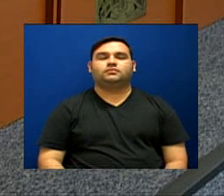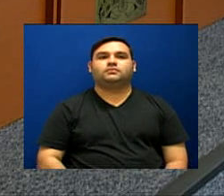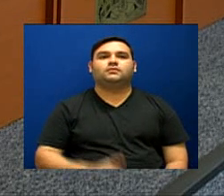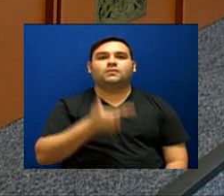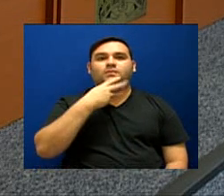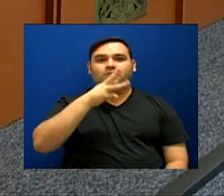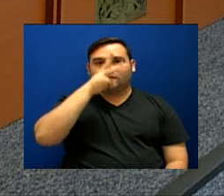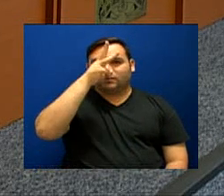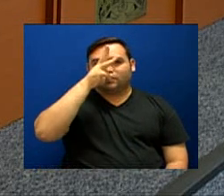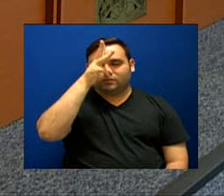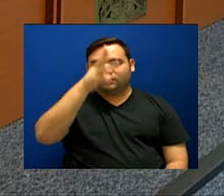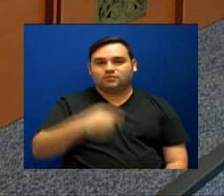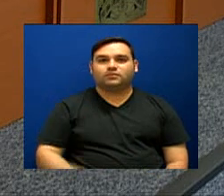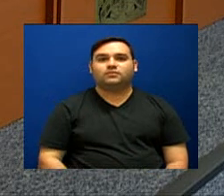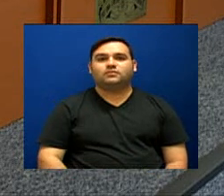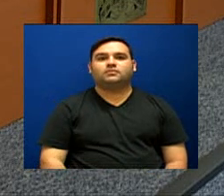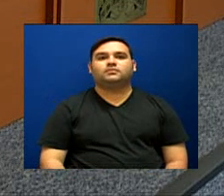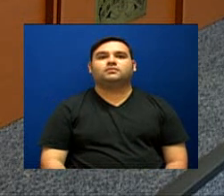Vanderlei Diogo.